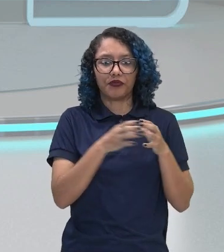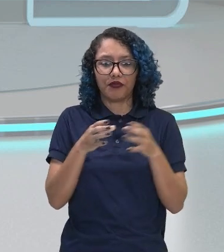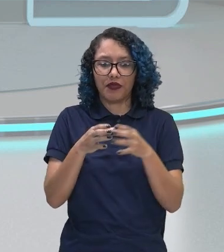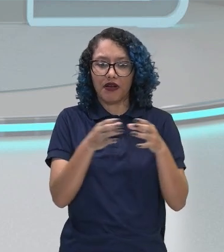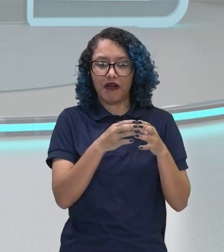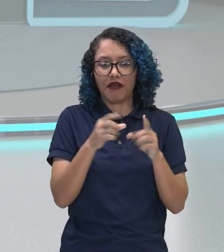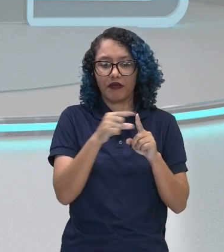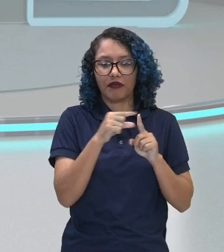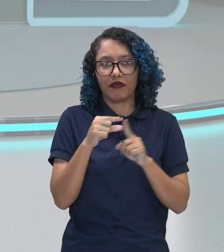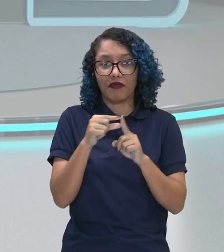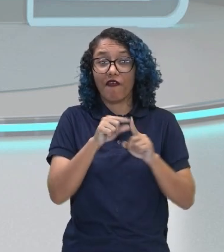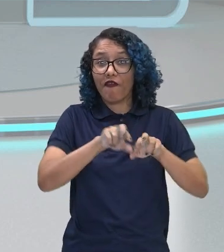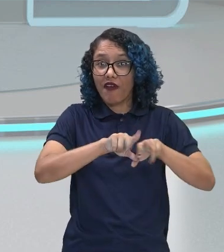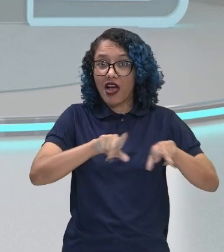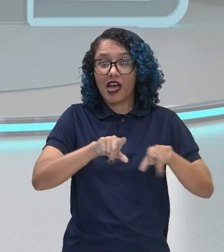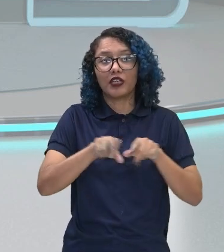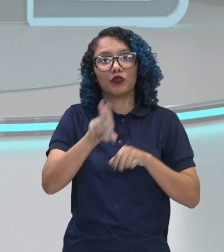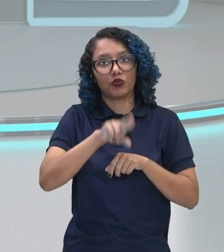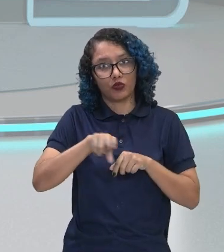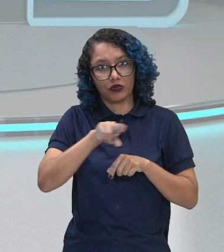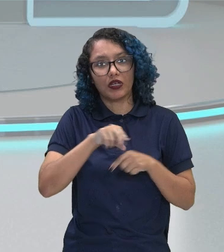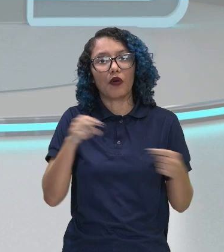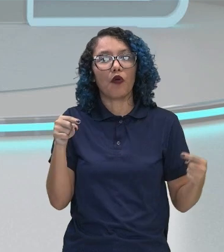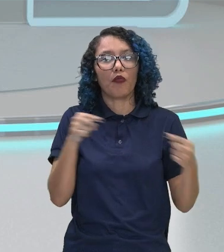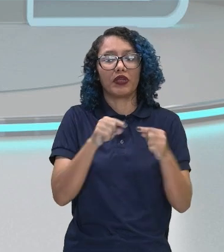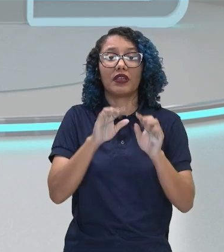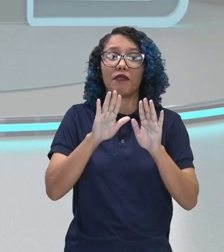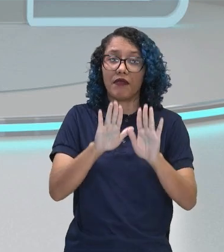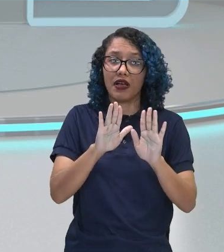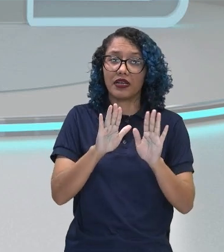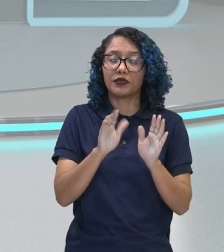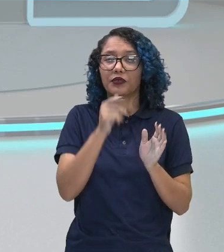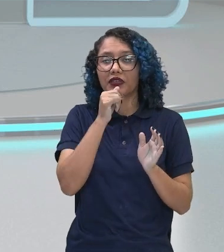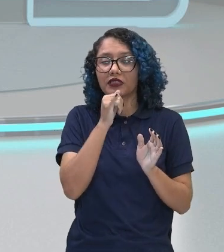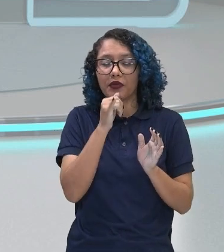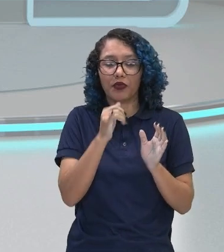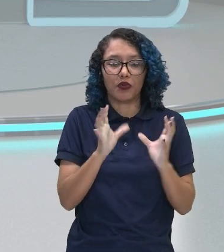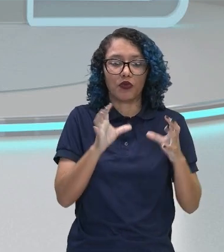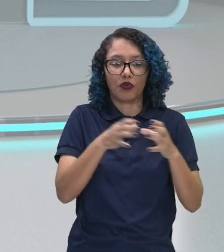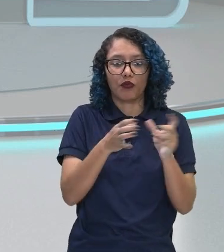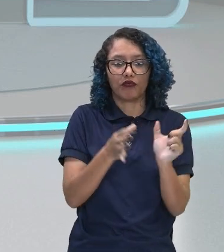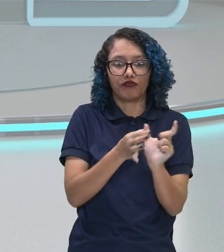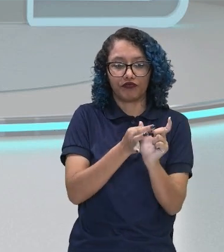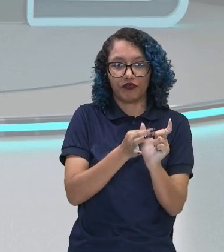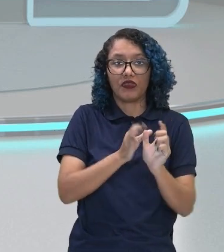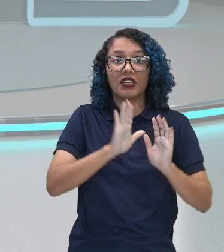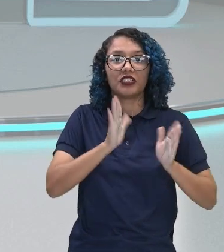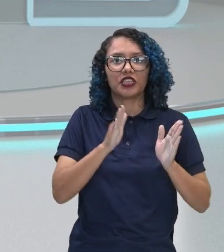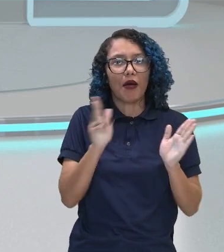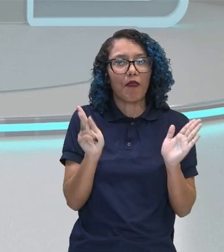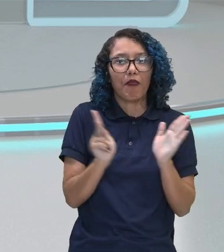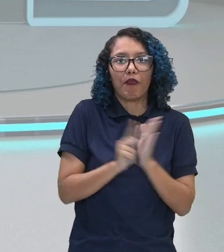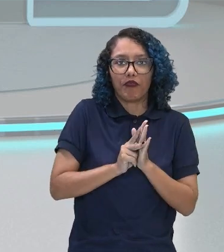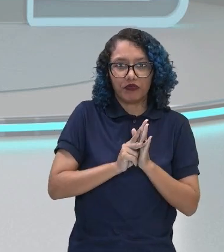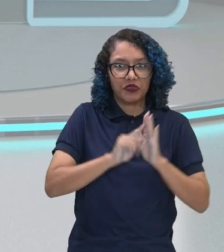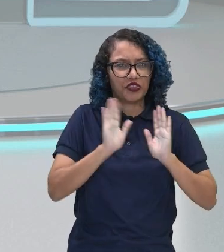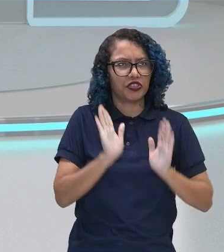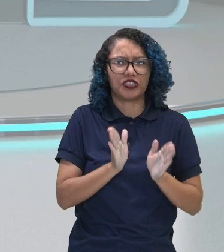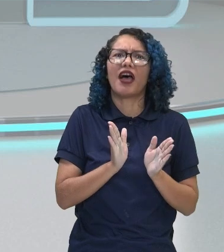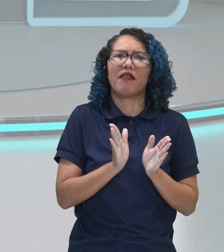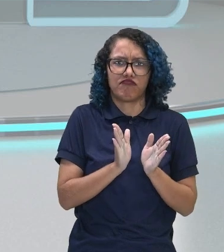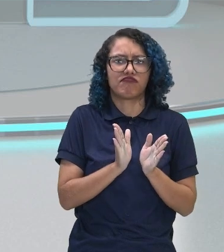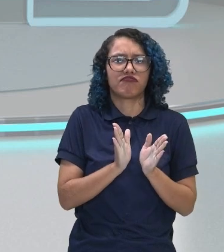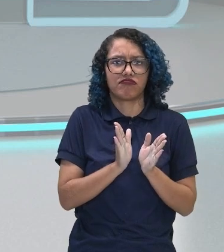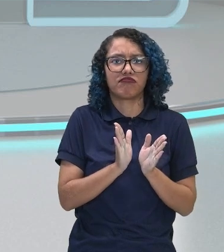como link words. Algumas, como é o caso das conjunções, por exemplo, já são link words por excelência,